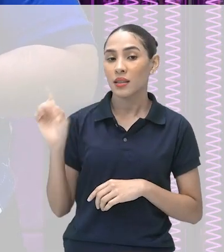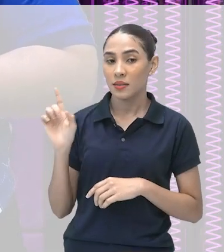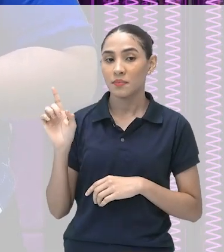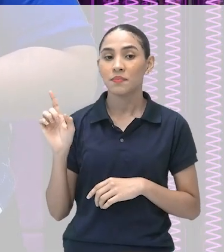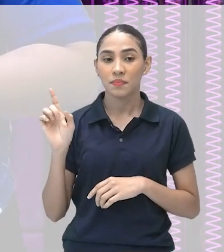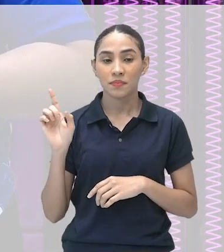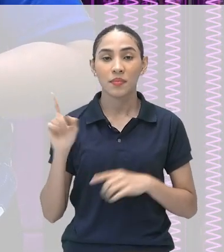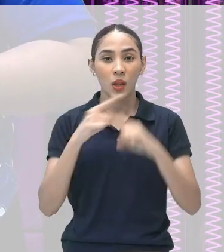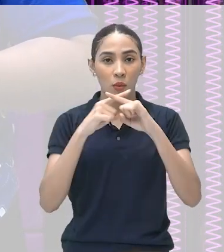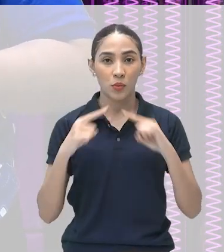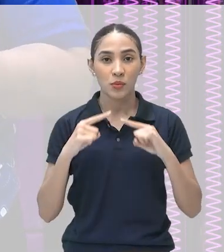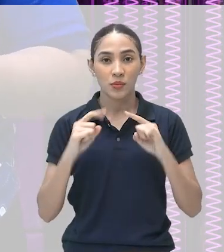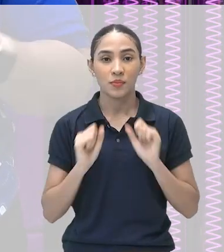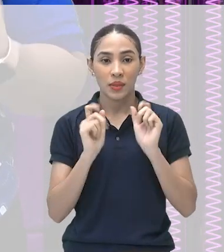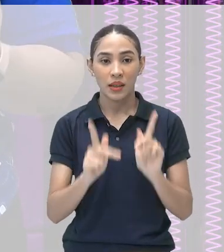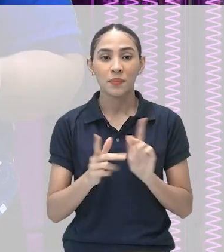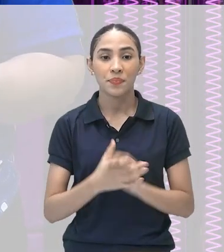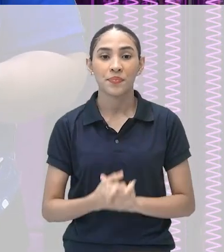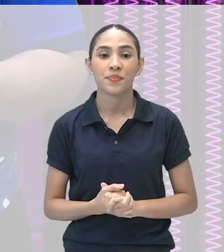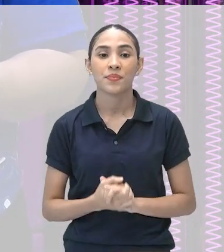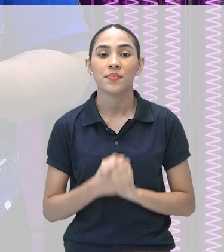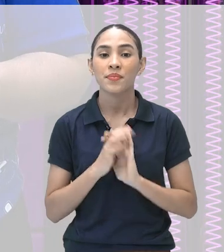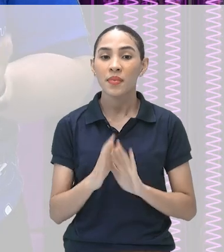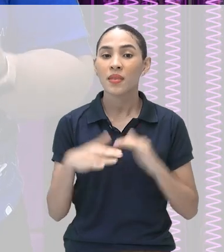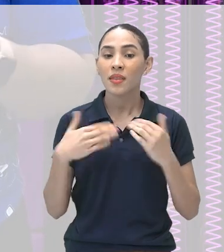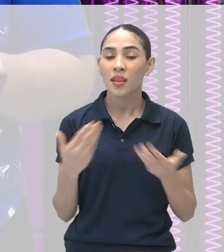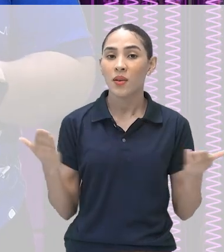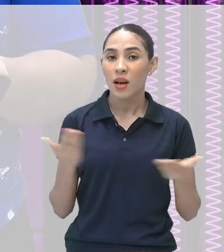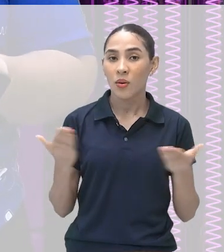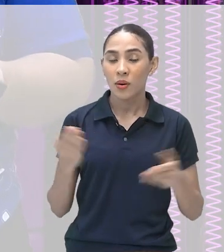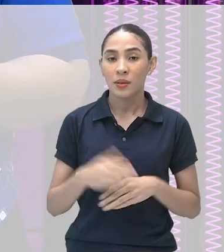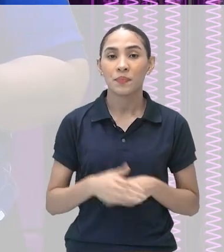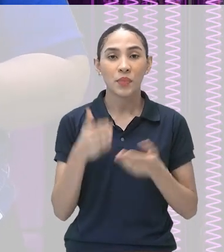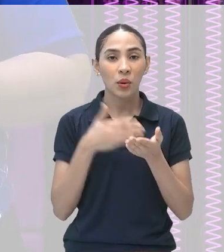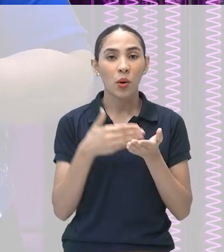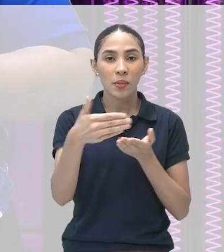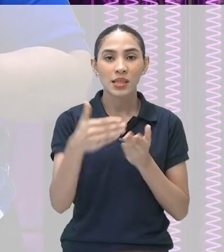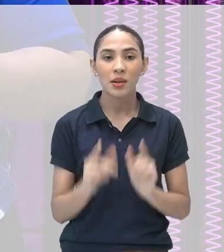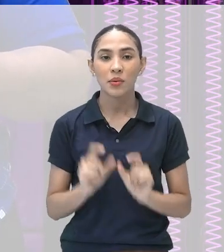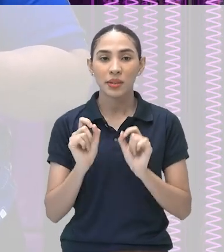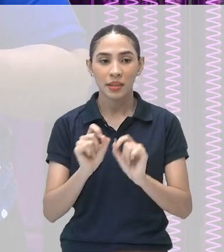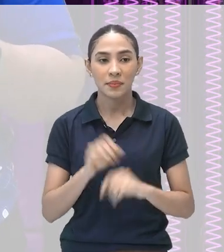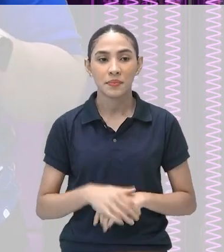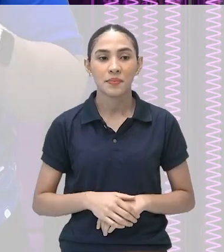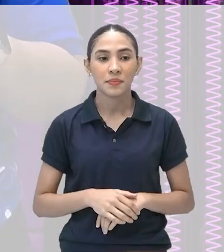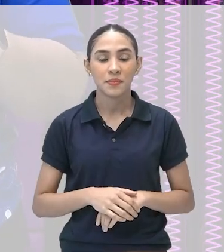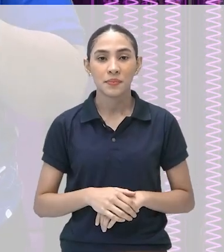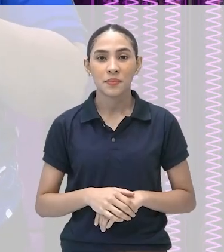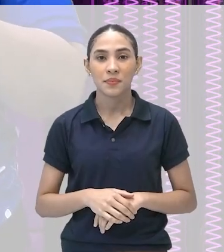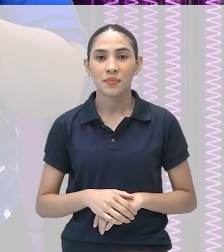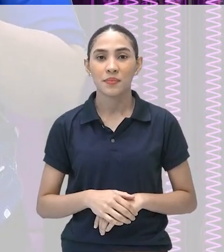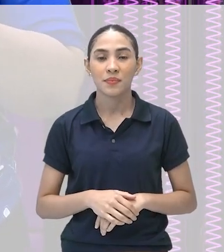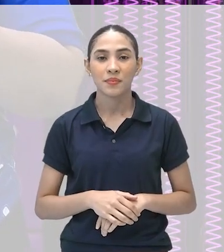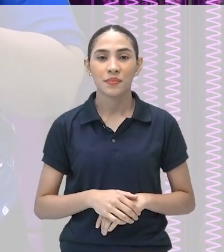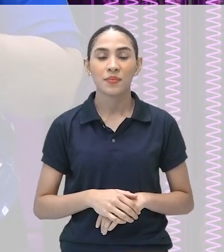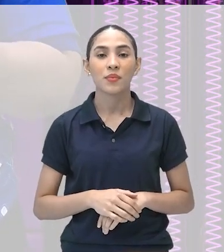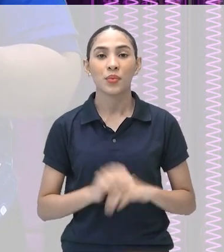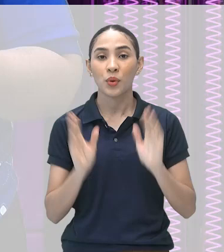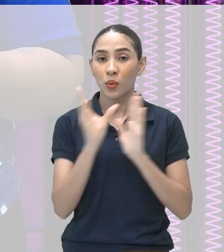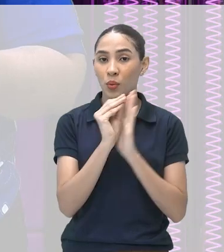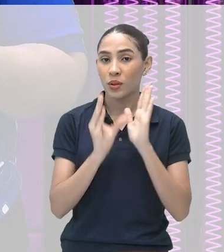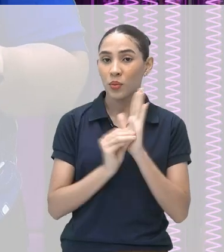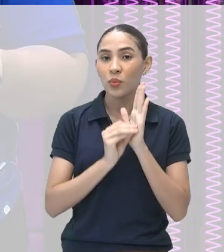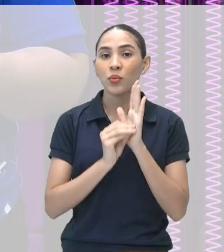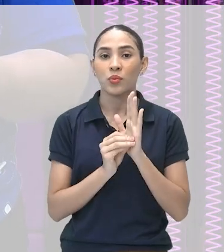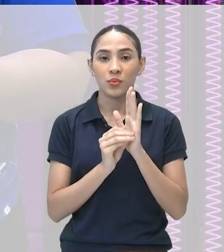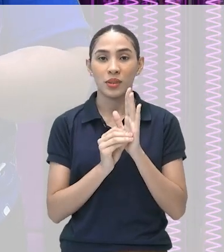na multiplicação, certo? Então, agora a gente vai iniciar, então, o conteúdo em